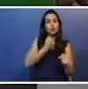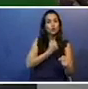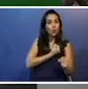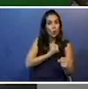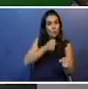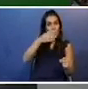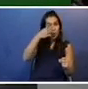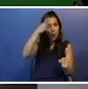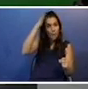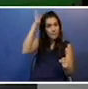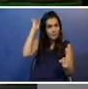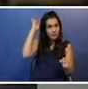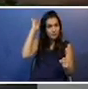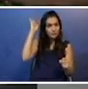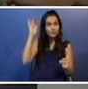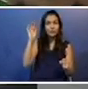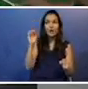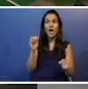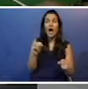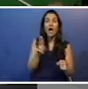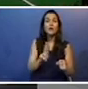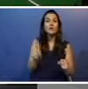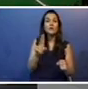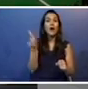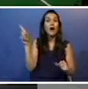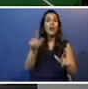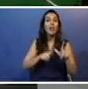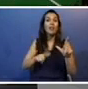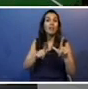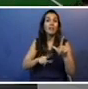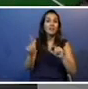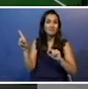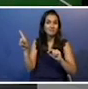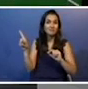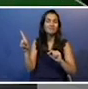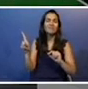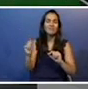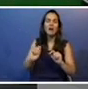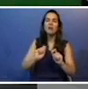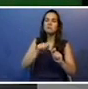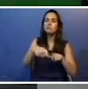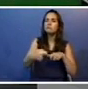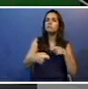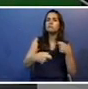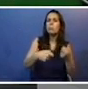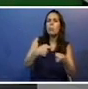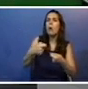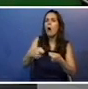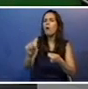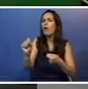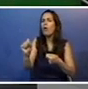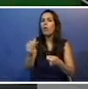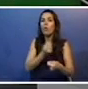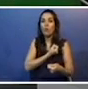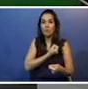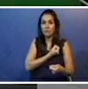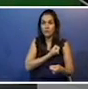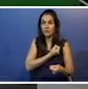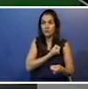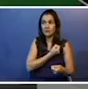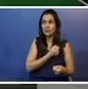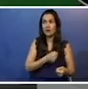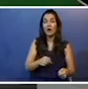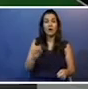sistema, usavam-se estas letras para representar números. Então, olha aqui, o I corresponde